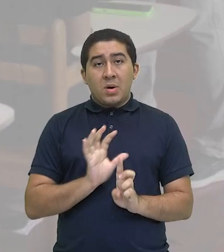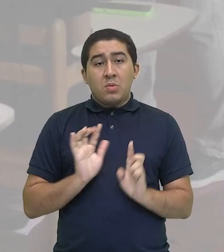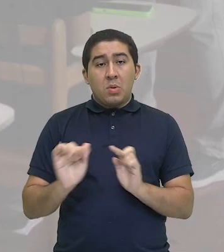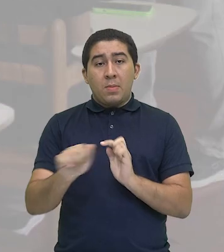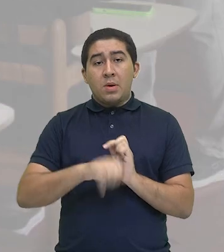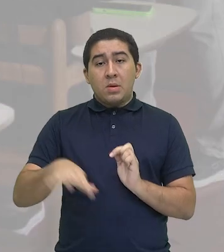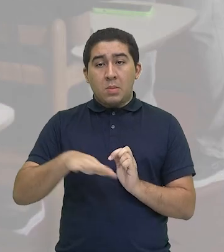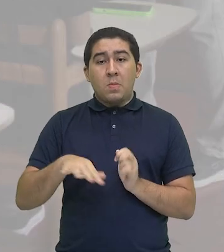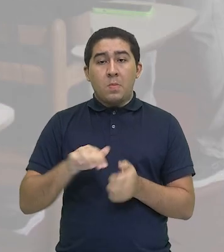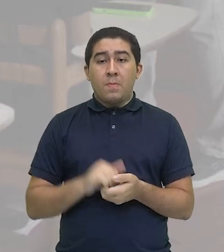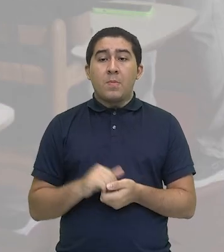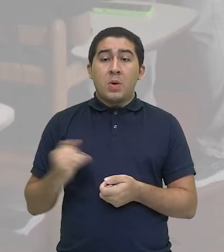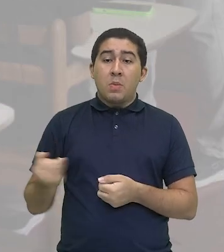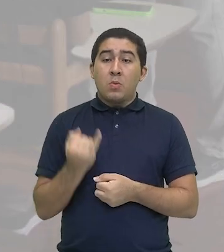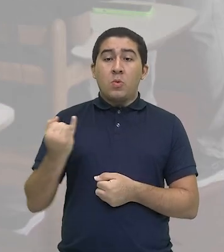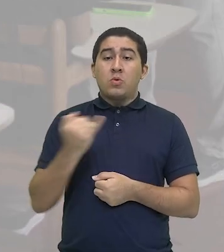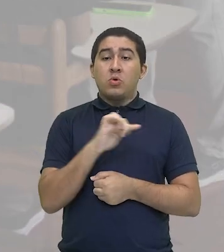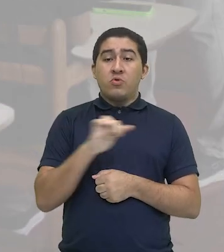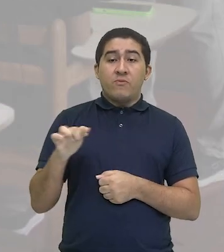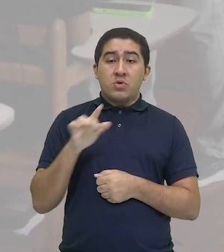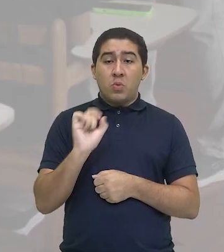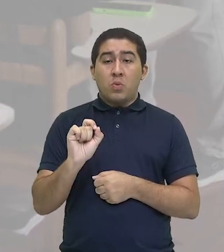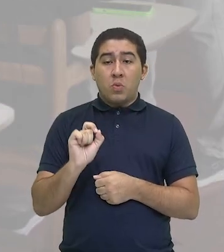é importante que você